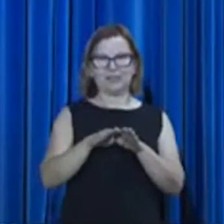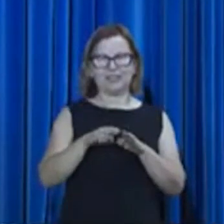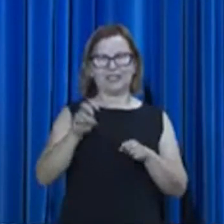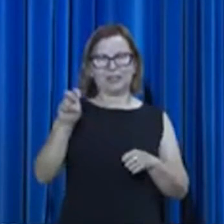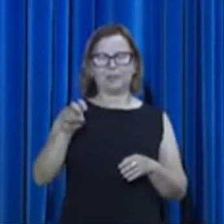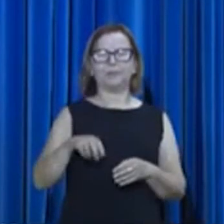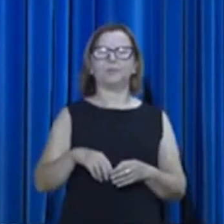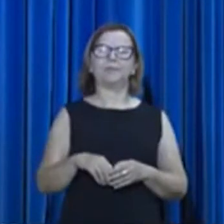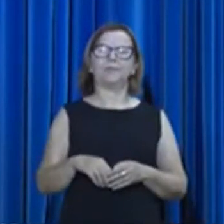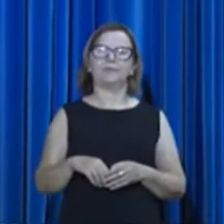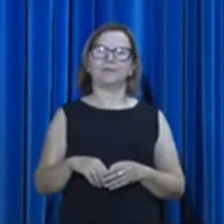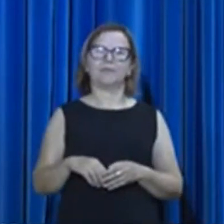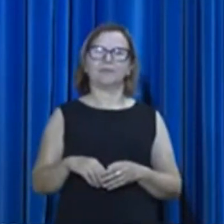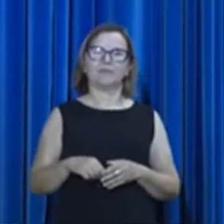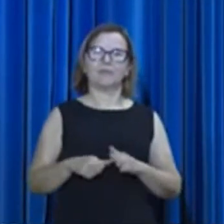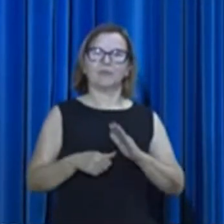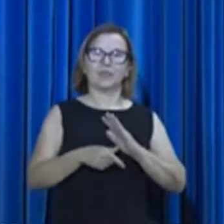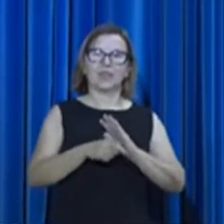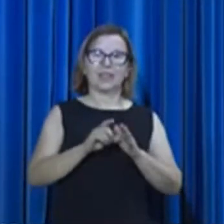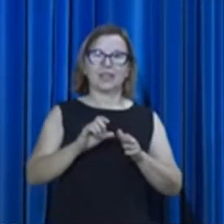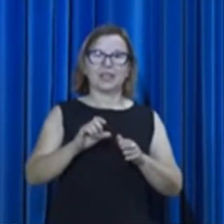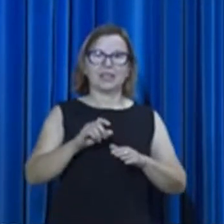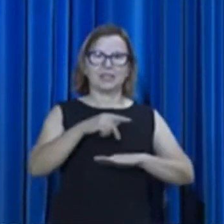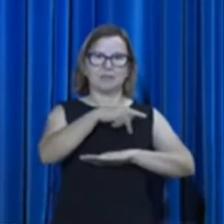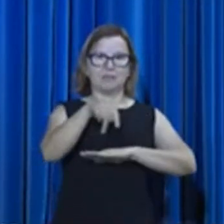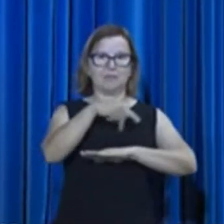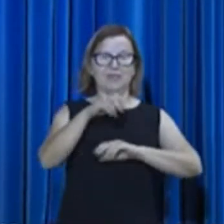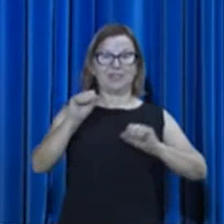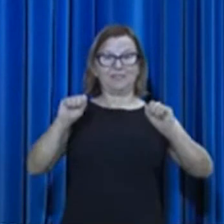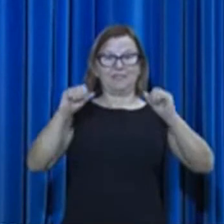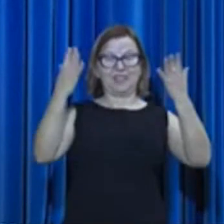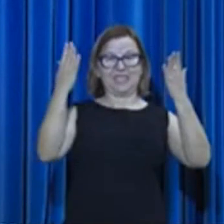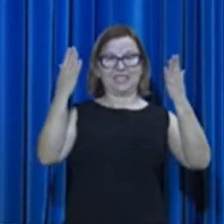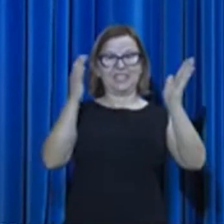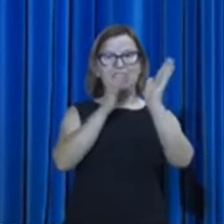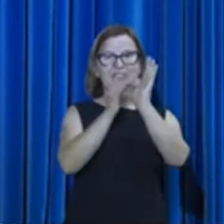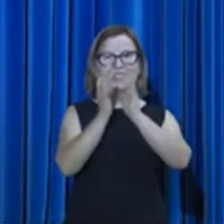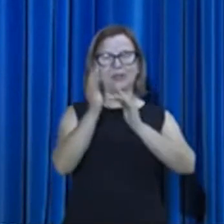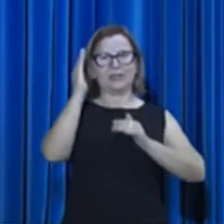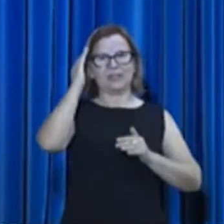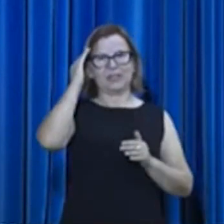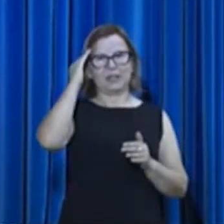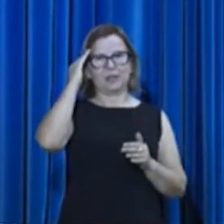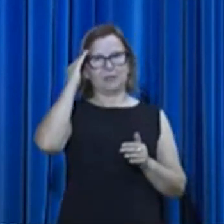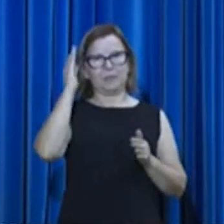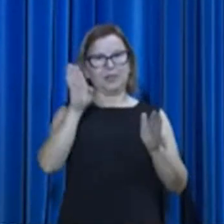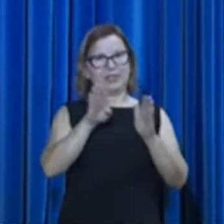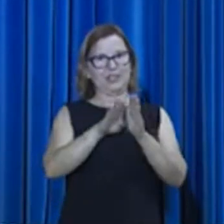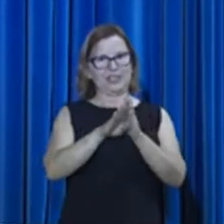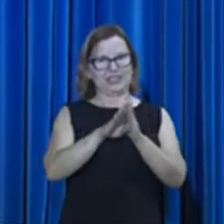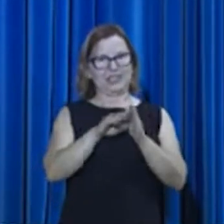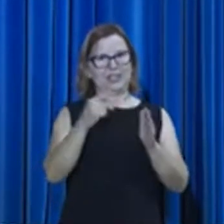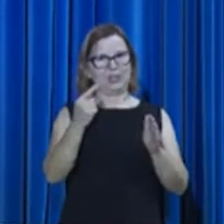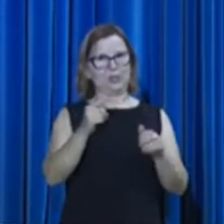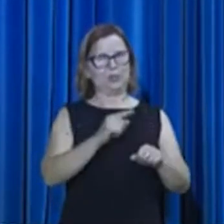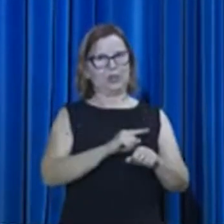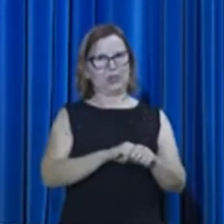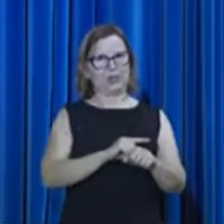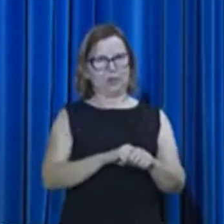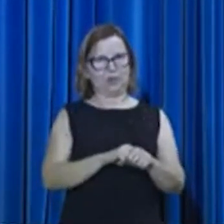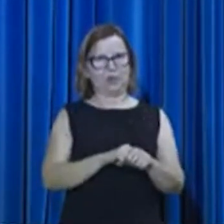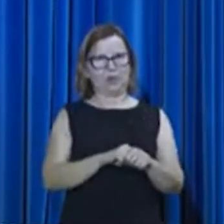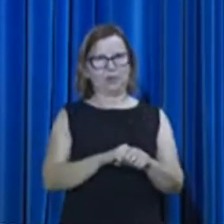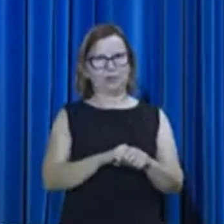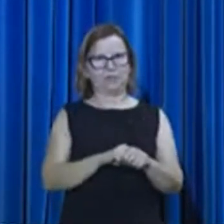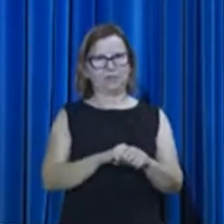Ora, antes da festa da Páscoa, sabendo Jesus que era chegada a sua hora de passar deste